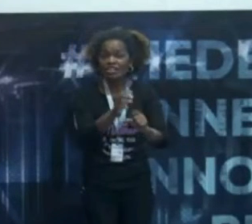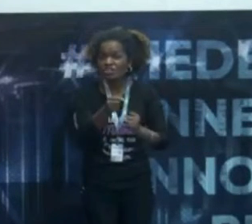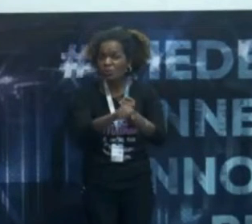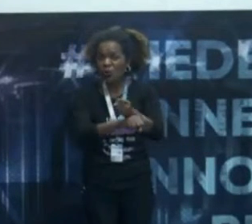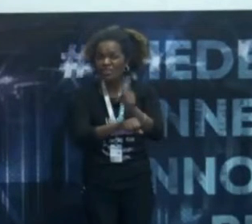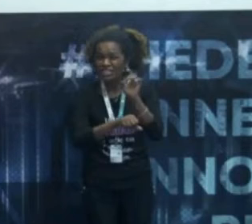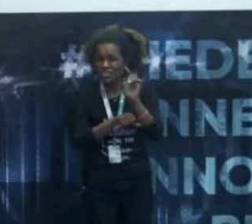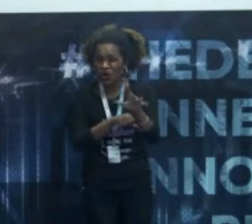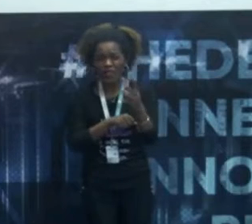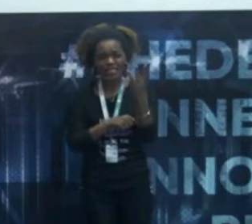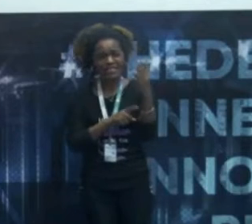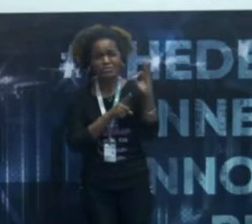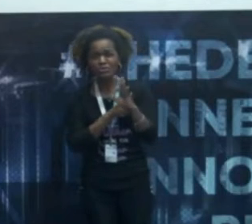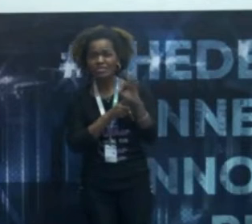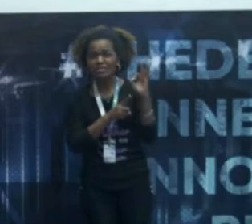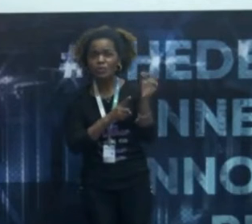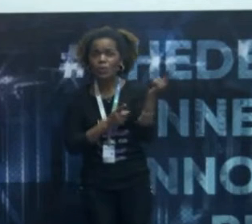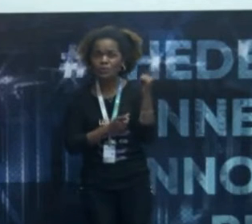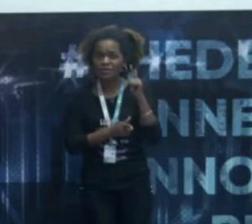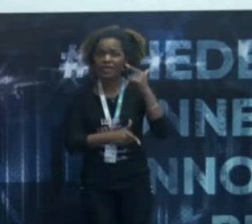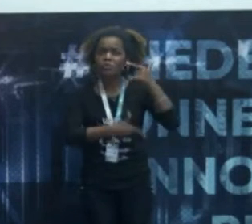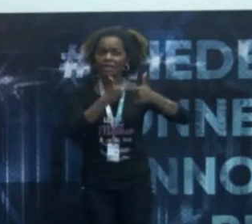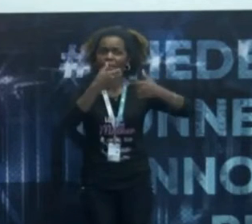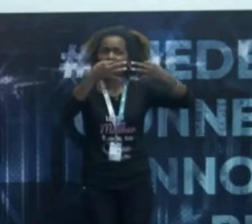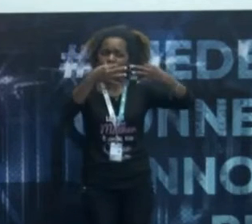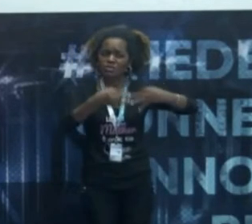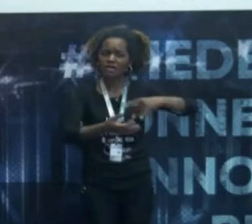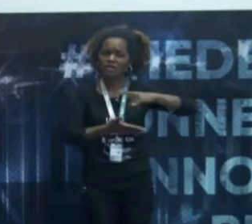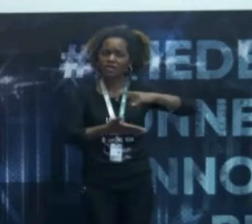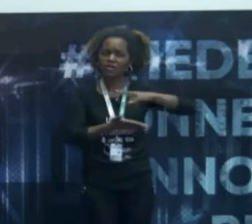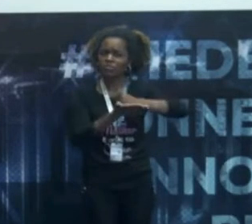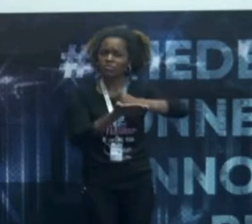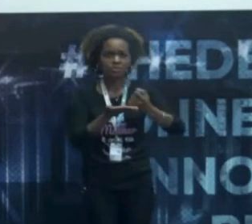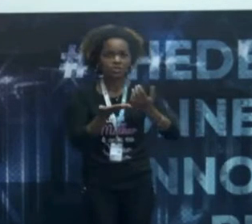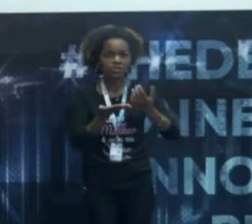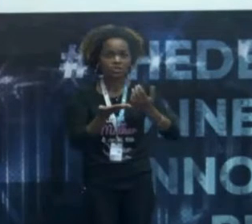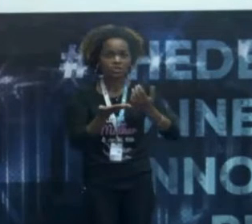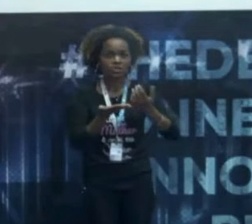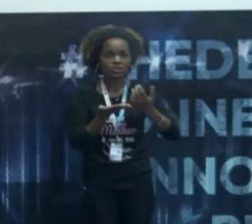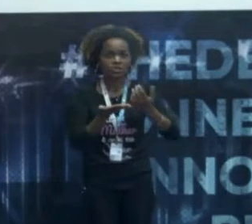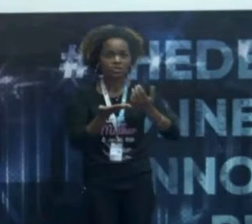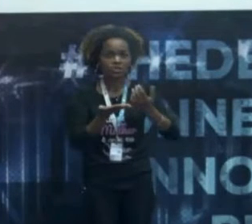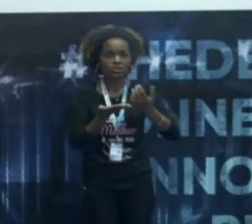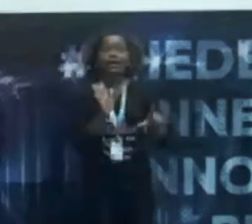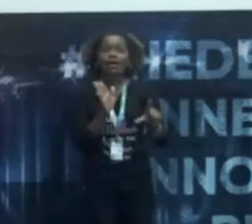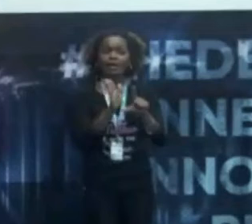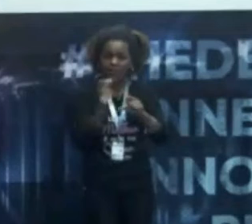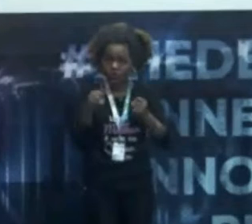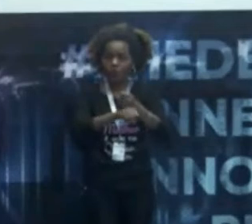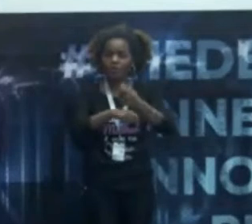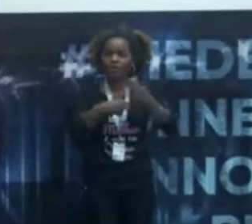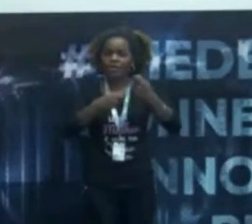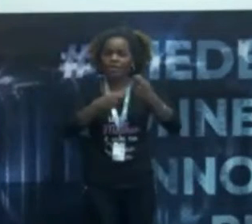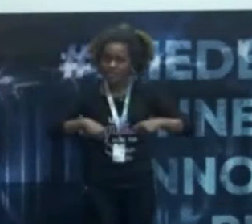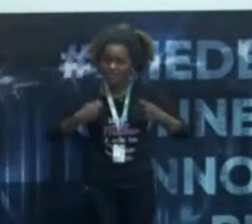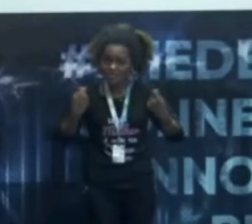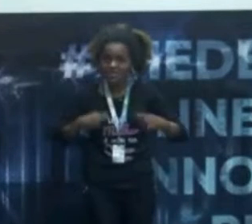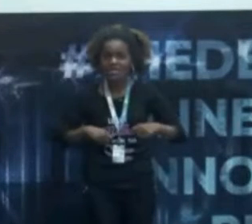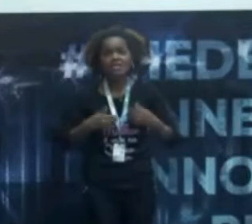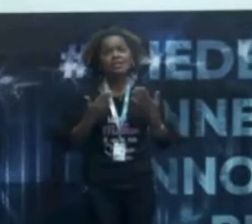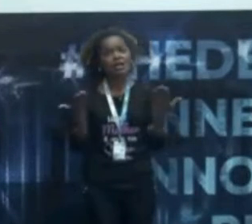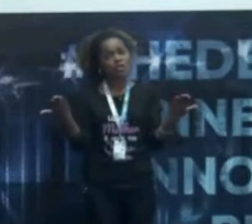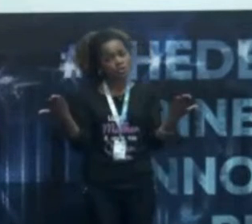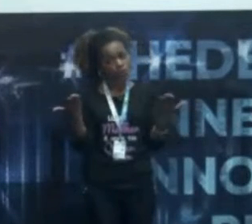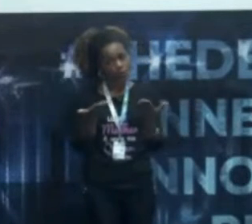algum emprego formal. É muito evidente como a lei de cotas precisa ainda existir. Como, inclusive, a presença dela por si só